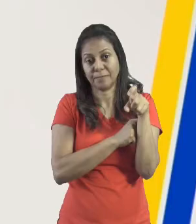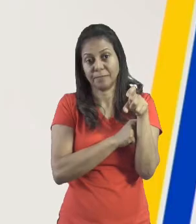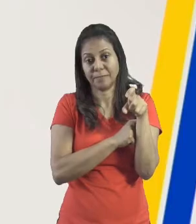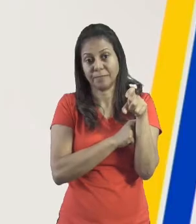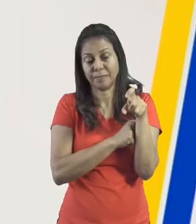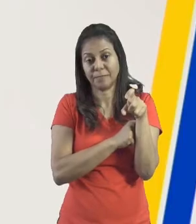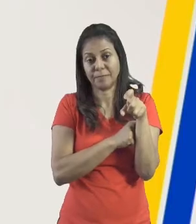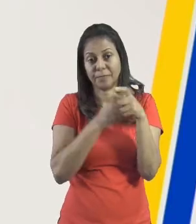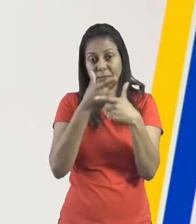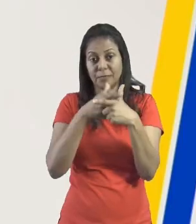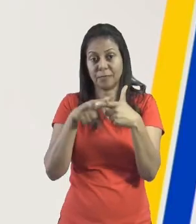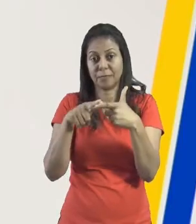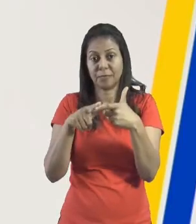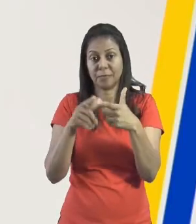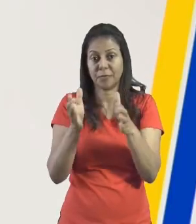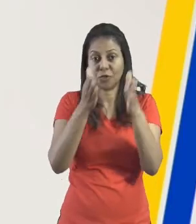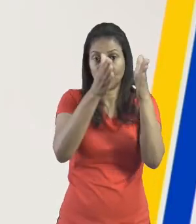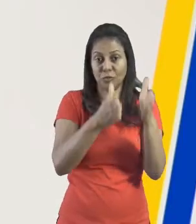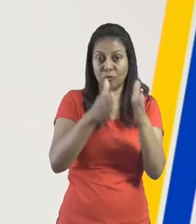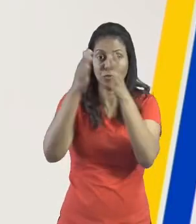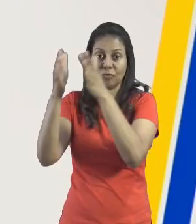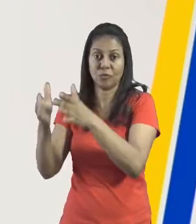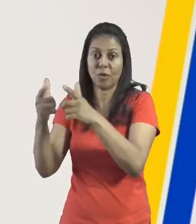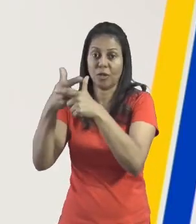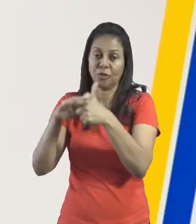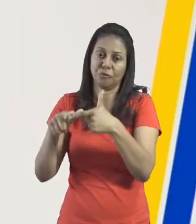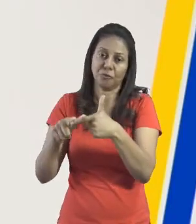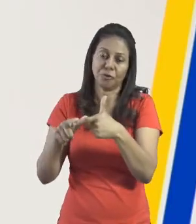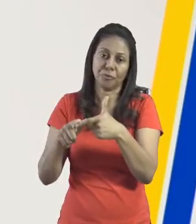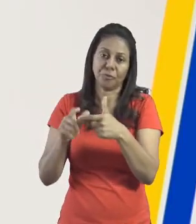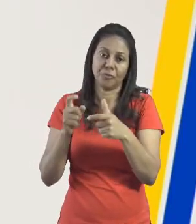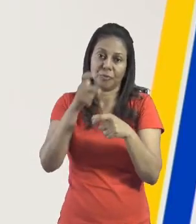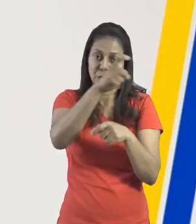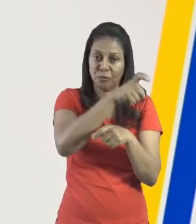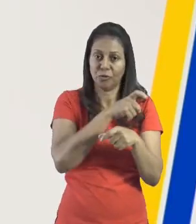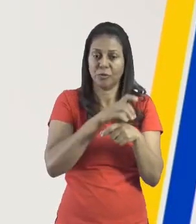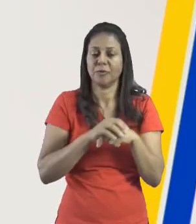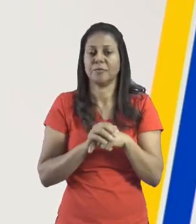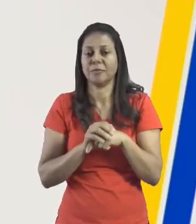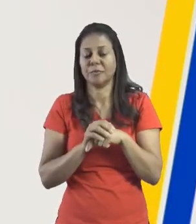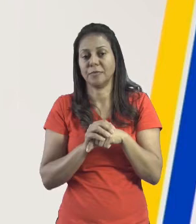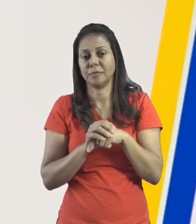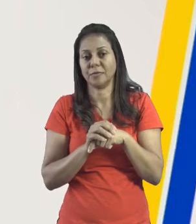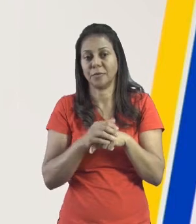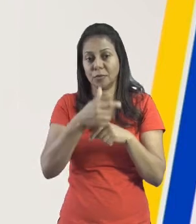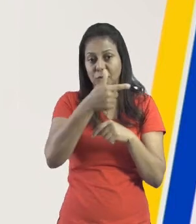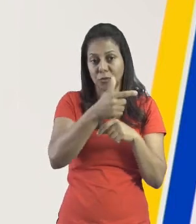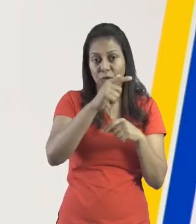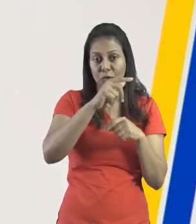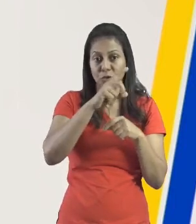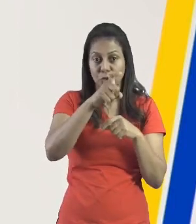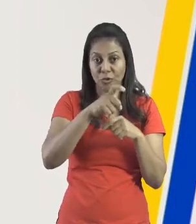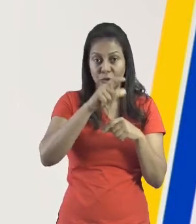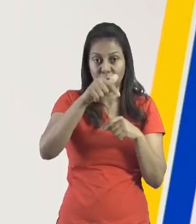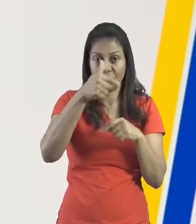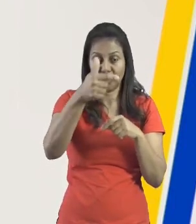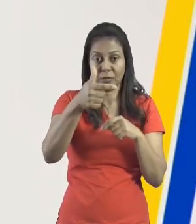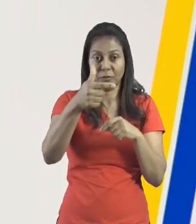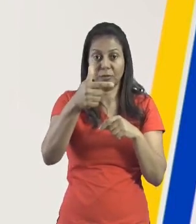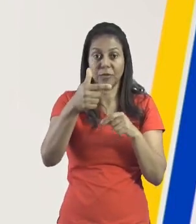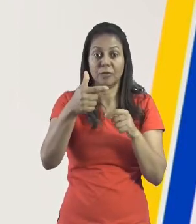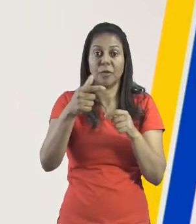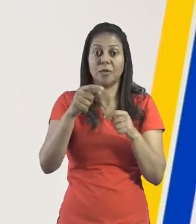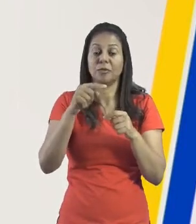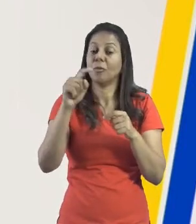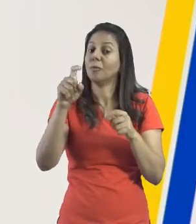vamos dividir o primeiro termo e o segundo termo pelo x. Ao dividir 2x² pelo x, obtemos